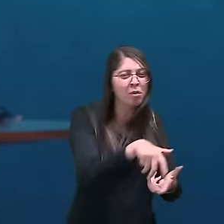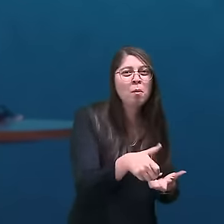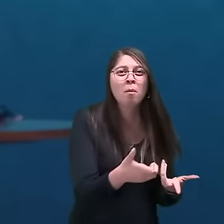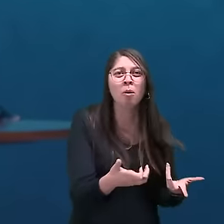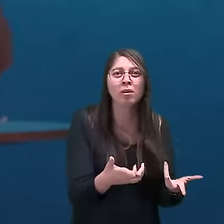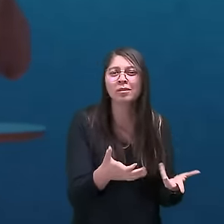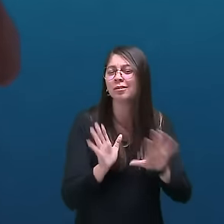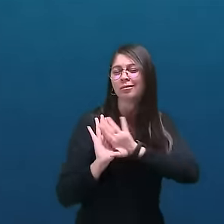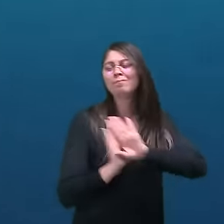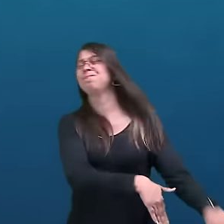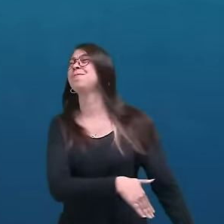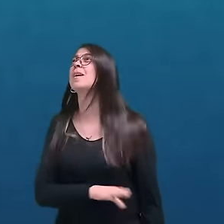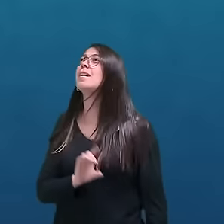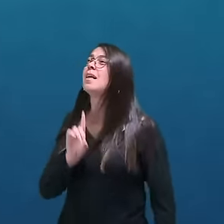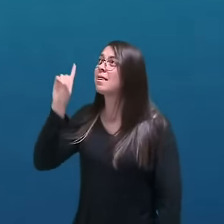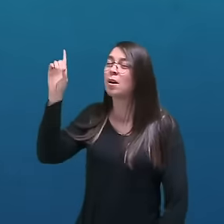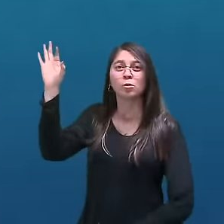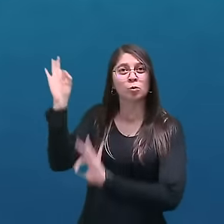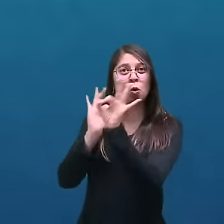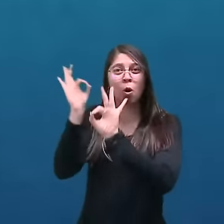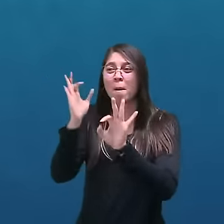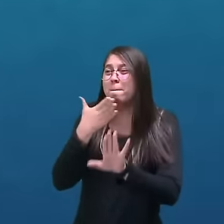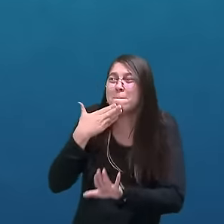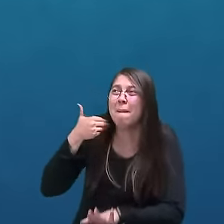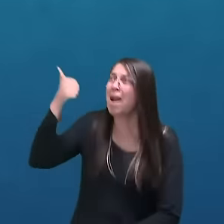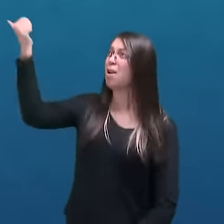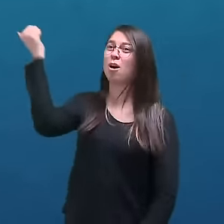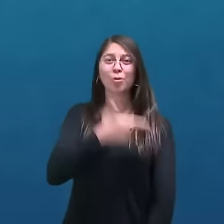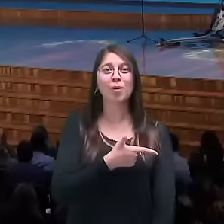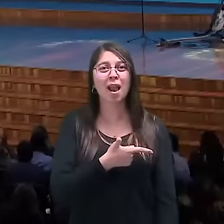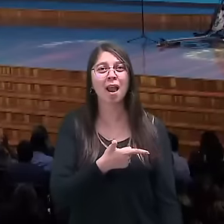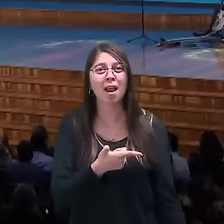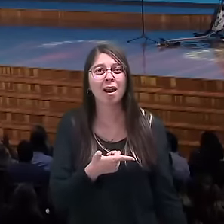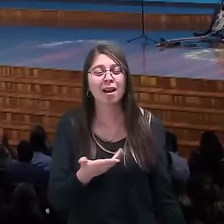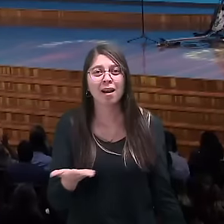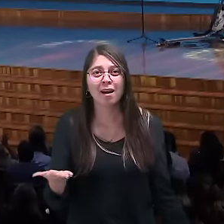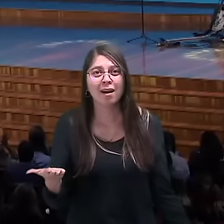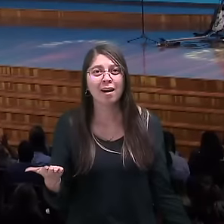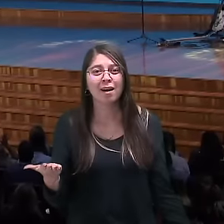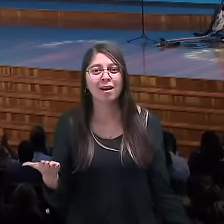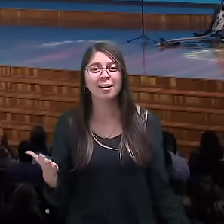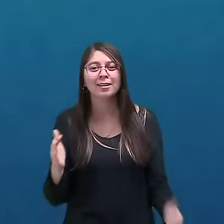vos. O que Dios tiene para vos es mucho mejor.